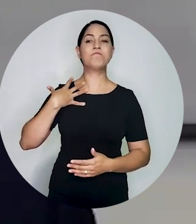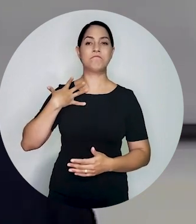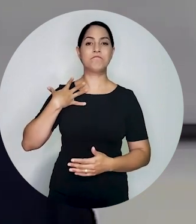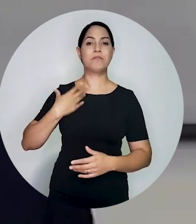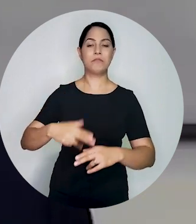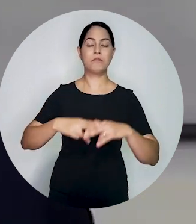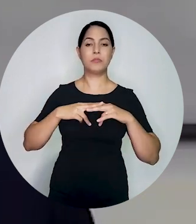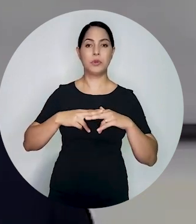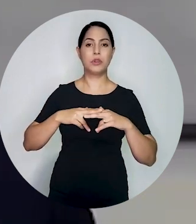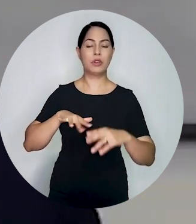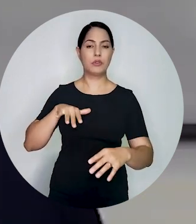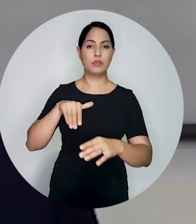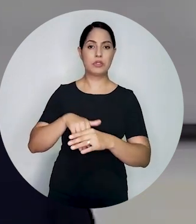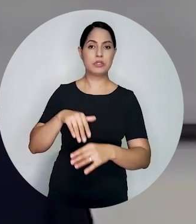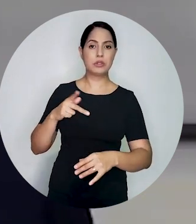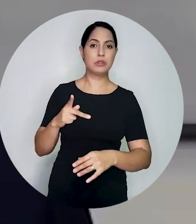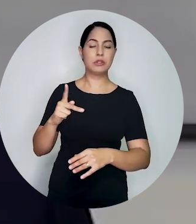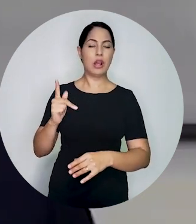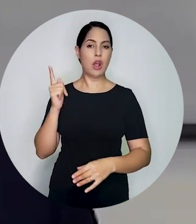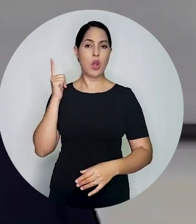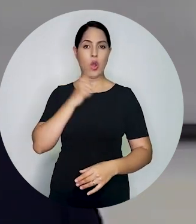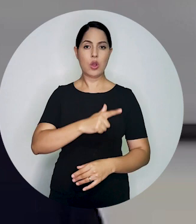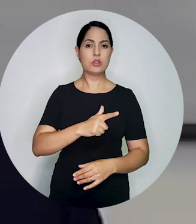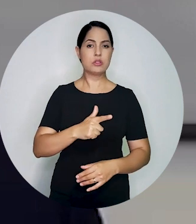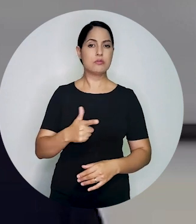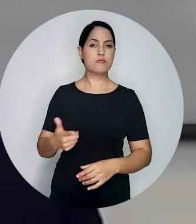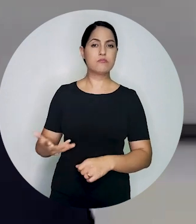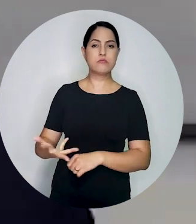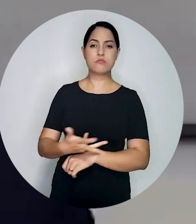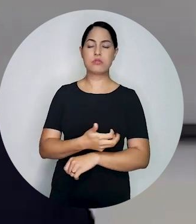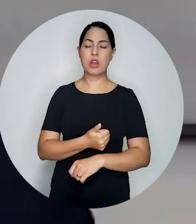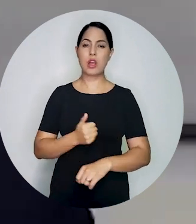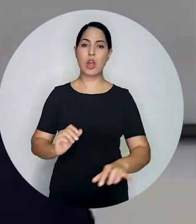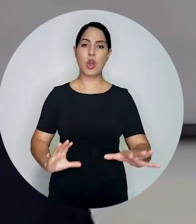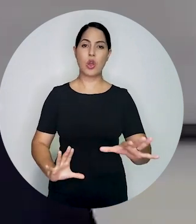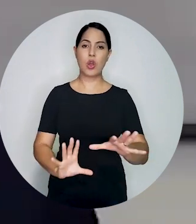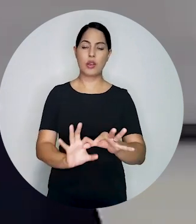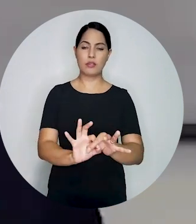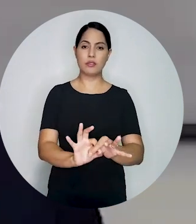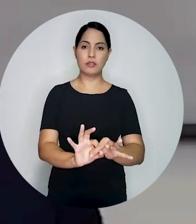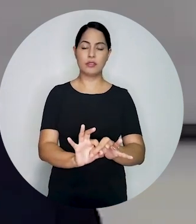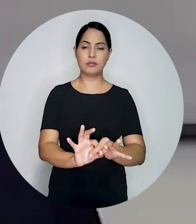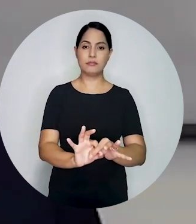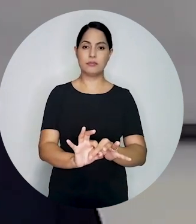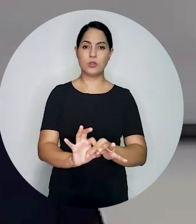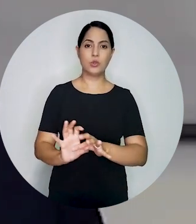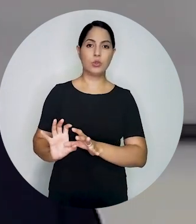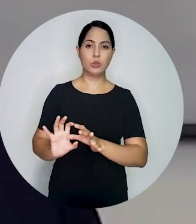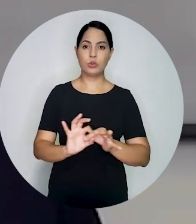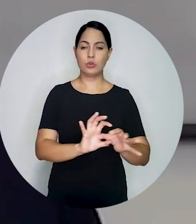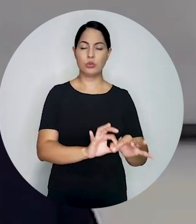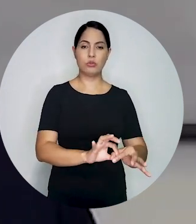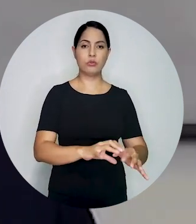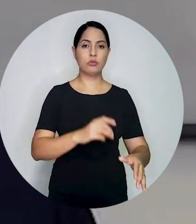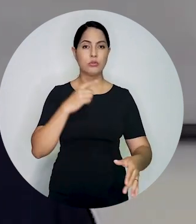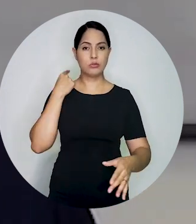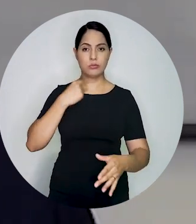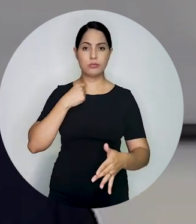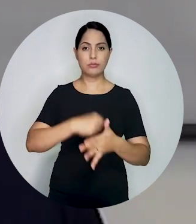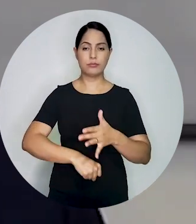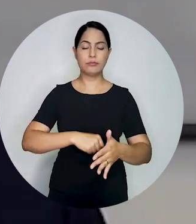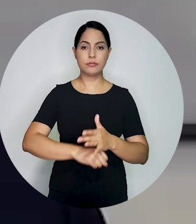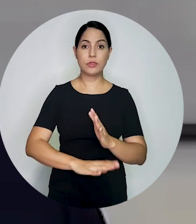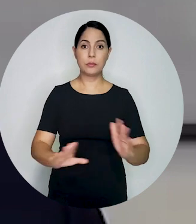também a honra de participar desta brilhante eleição e que traz cada vez mais ela conectada aos anseios da